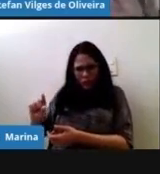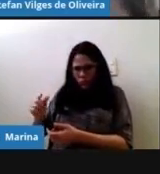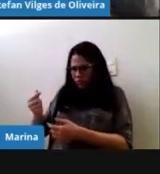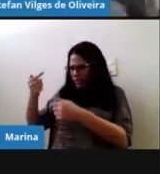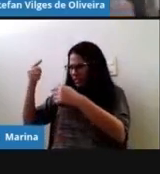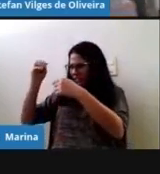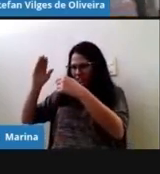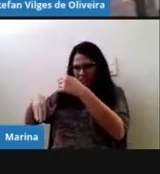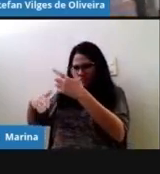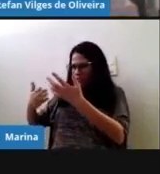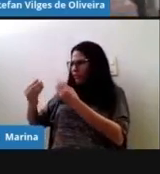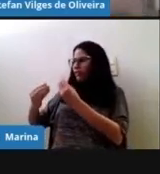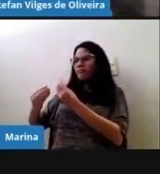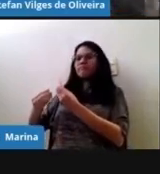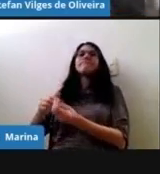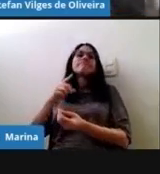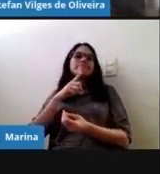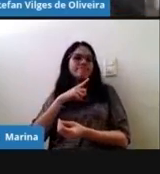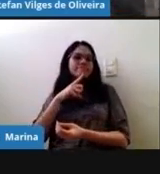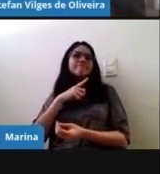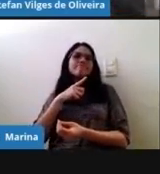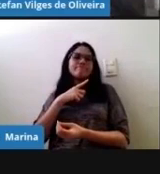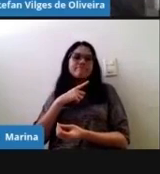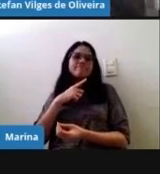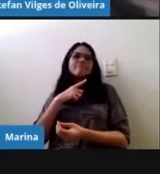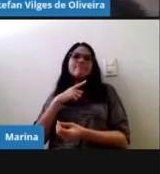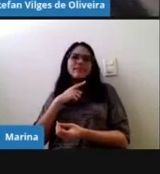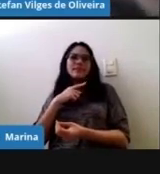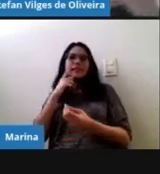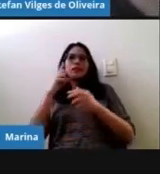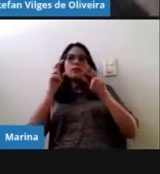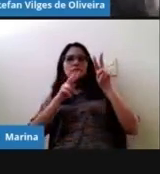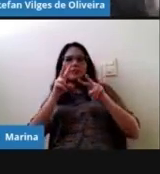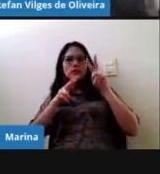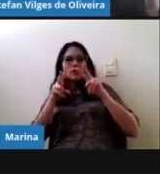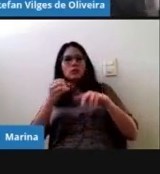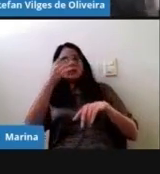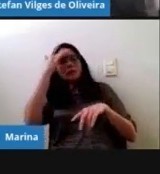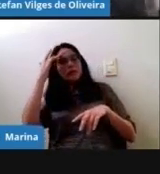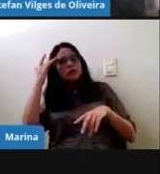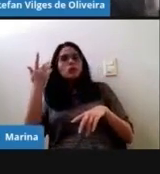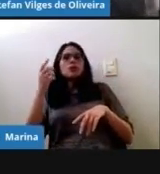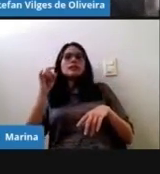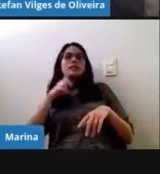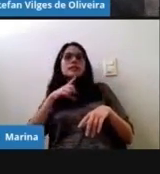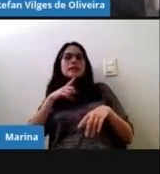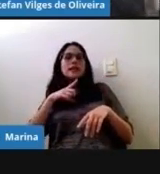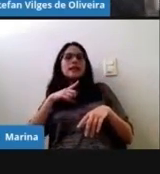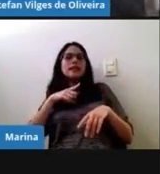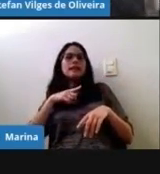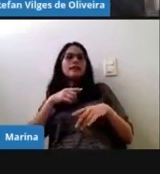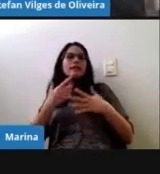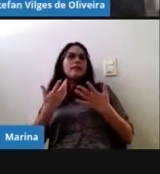que R$70. Nós analisamos esse indicador atrelado ao percentual da população com plano de saúde e o produto interno